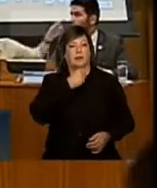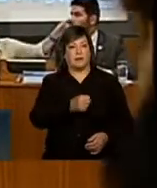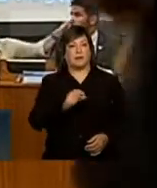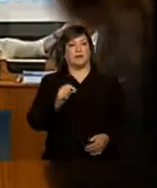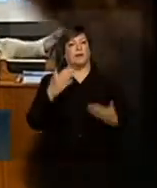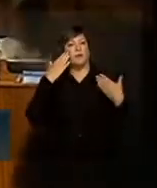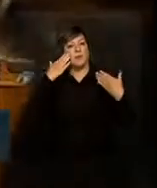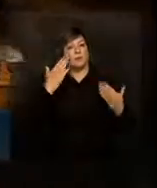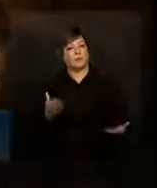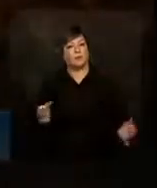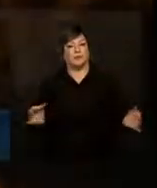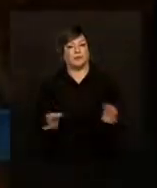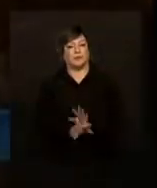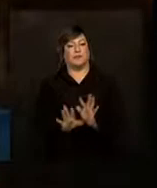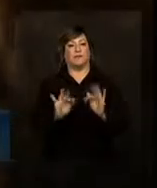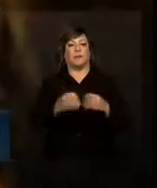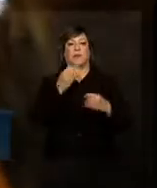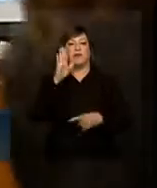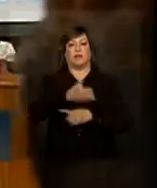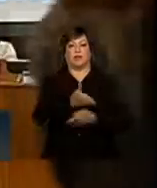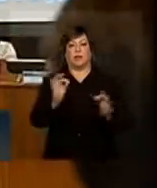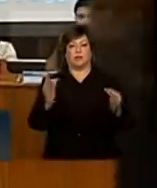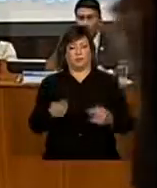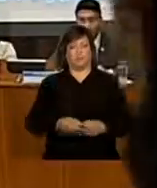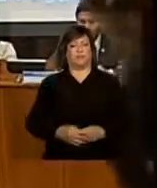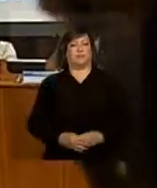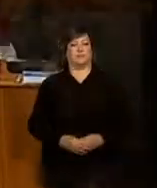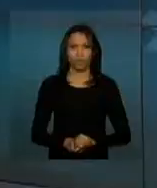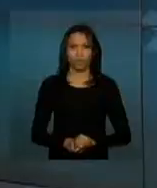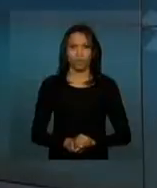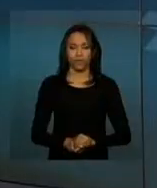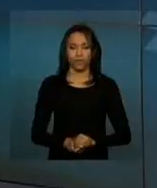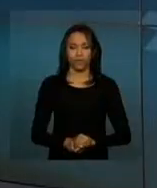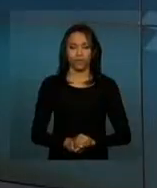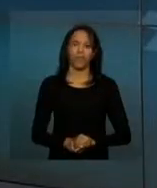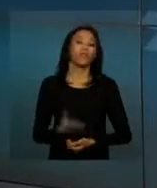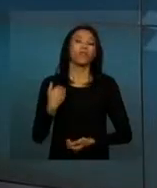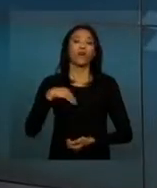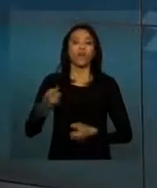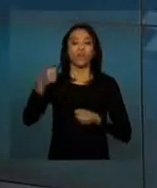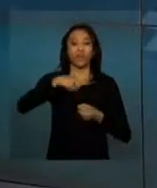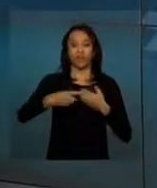you, Holly. Boa tarde a todos. E nós